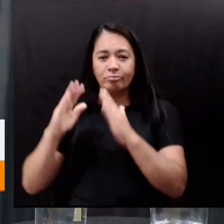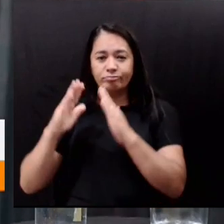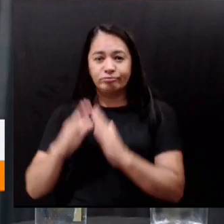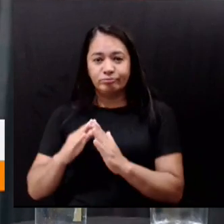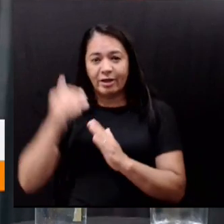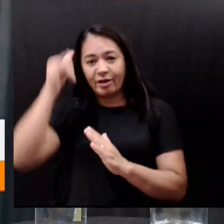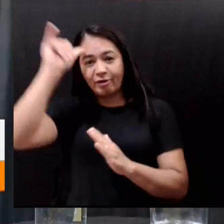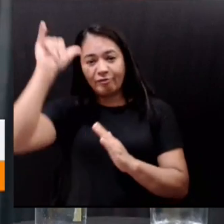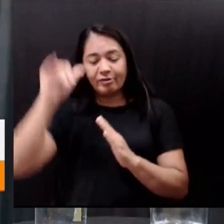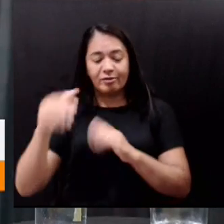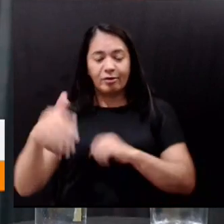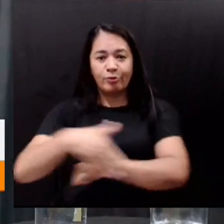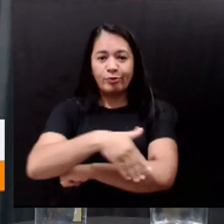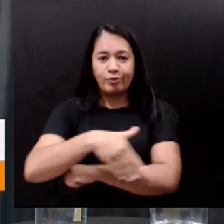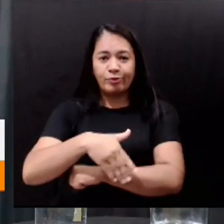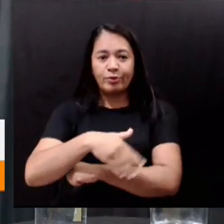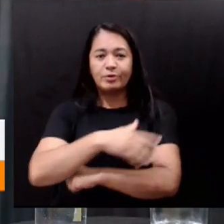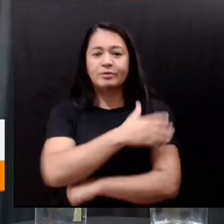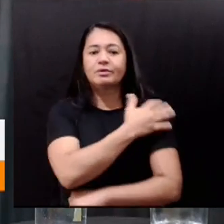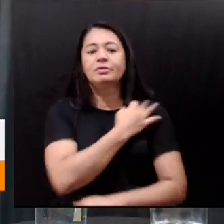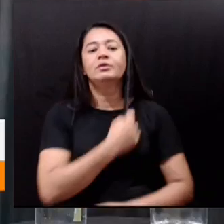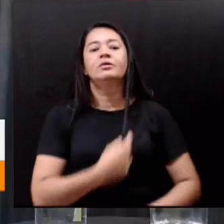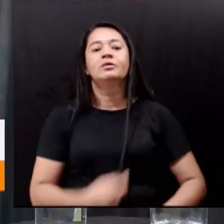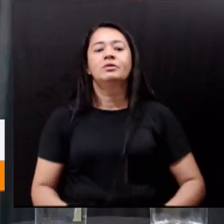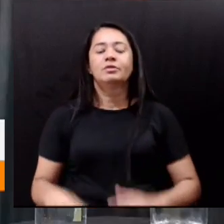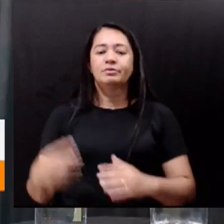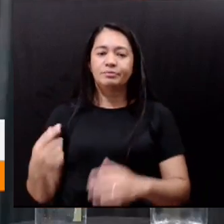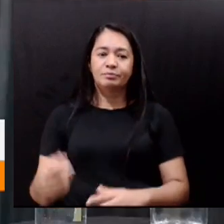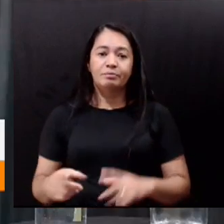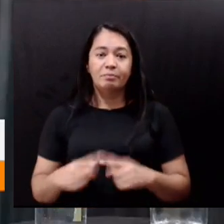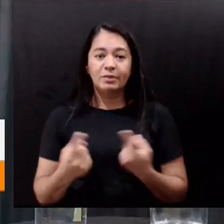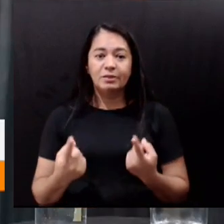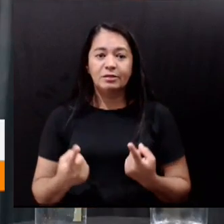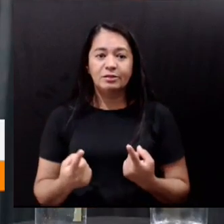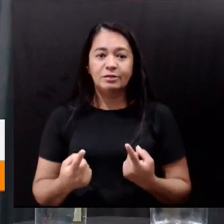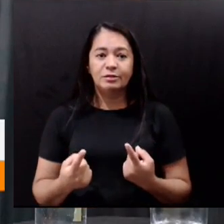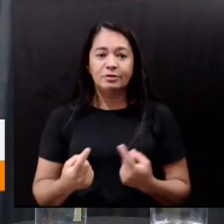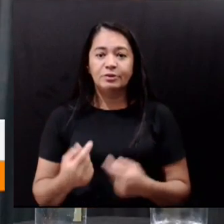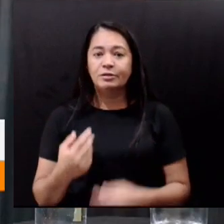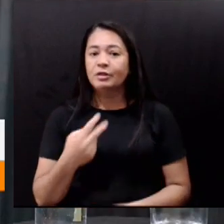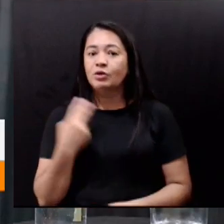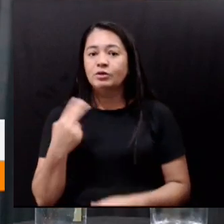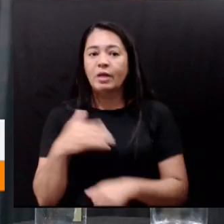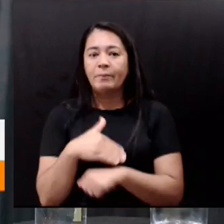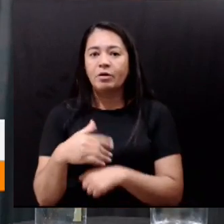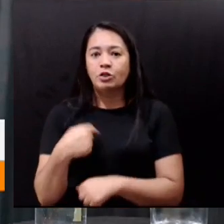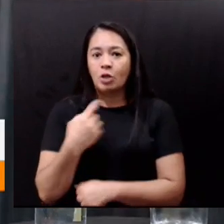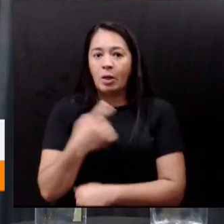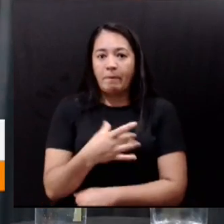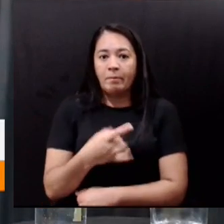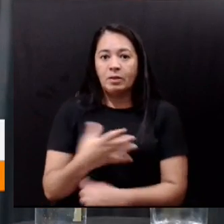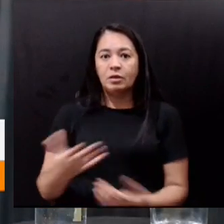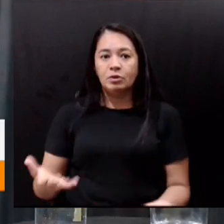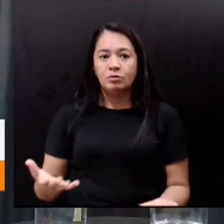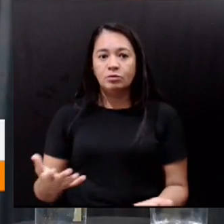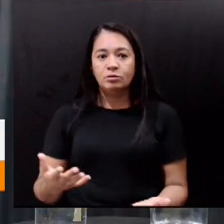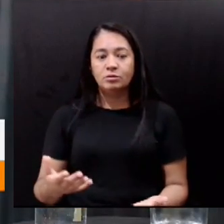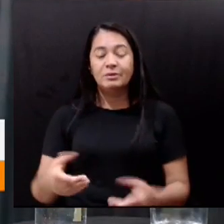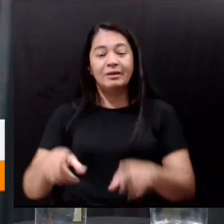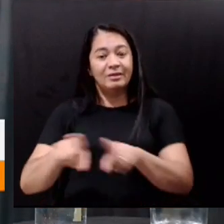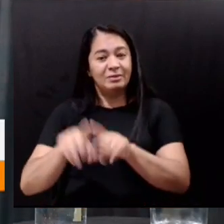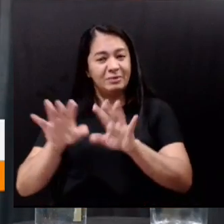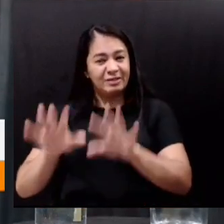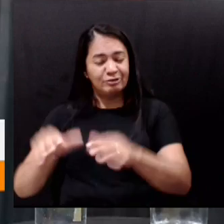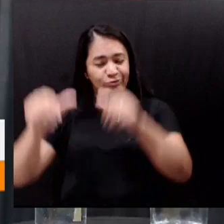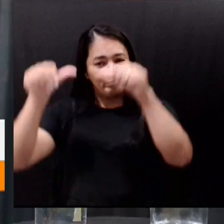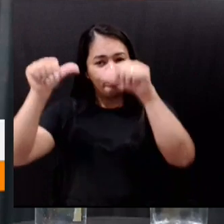se isolar, né, dentro de casa, mas a gente não podia nem conversar com o vizinho, a gente tinha medo disso. Então, talvez aí também deu uma piorada